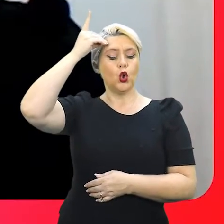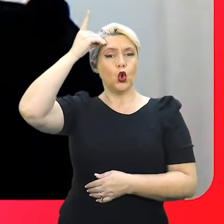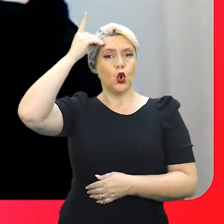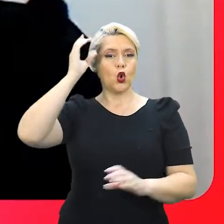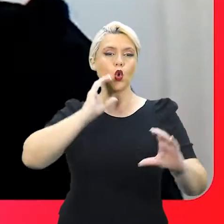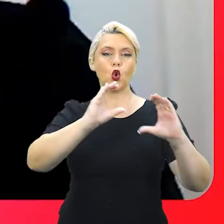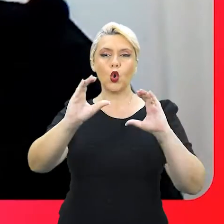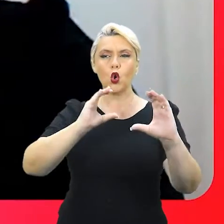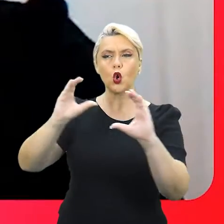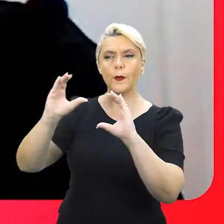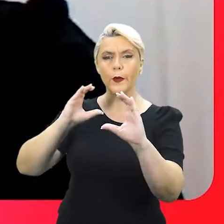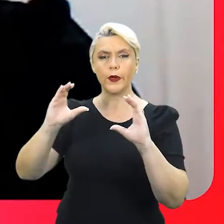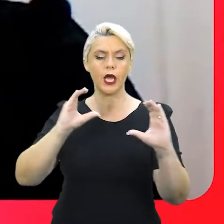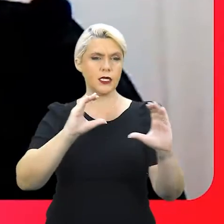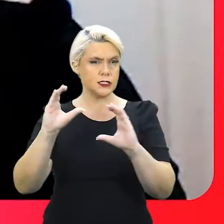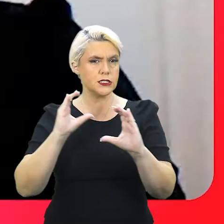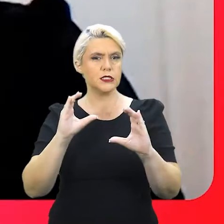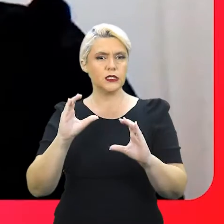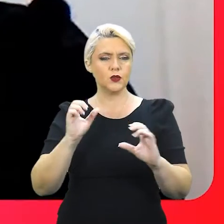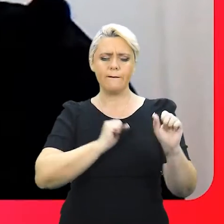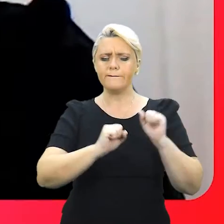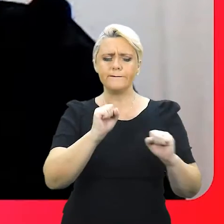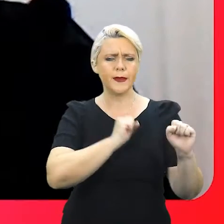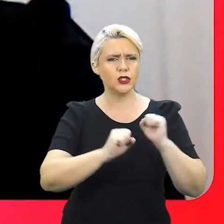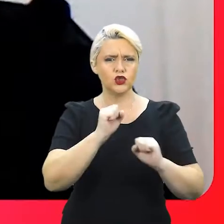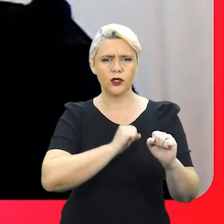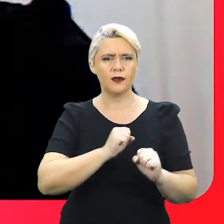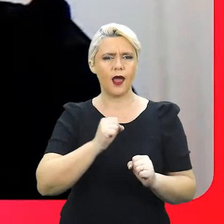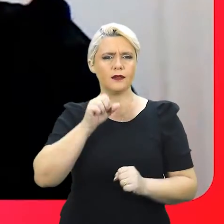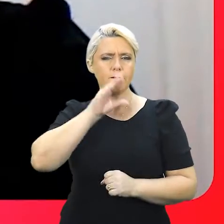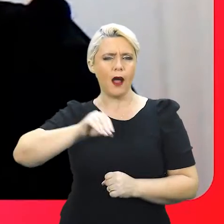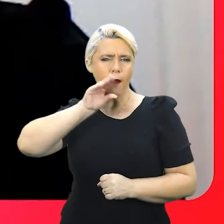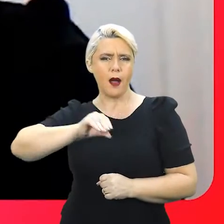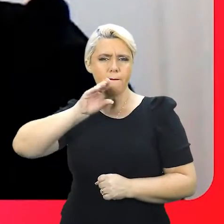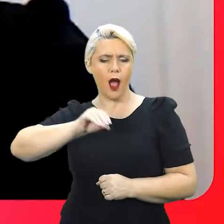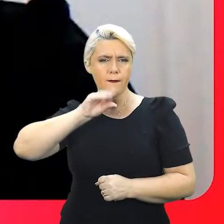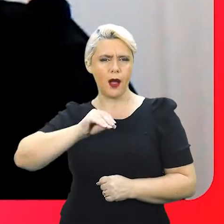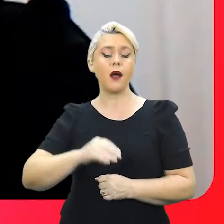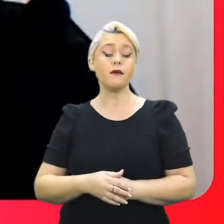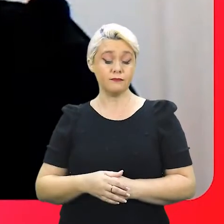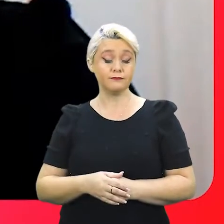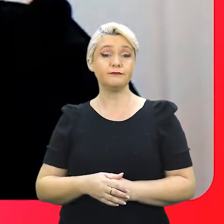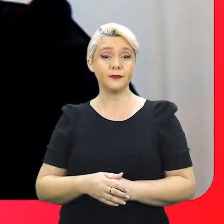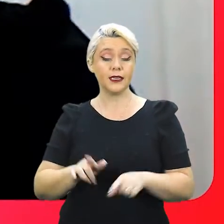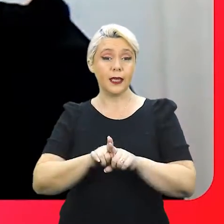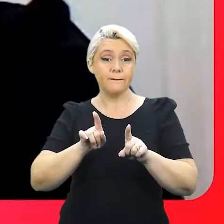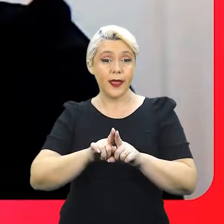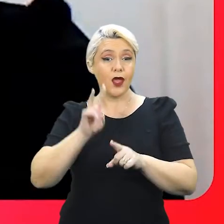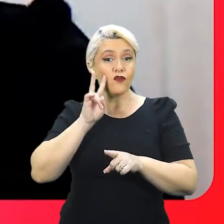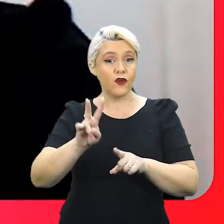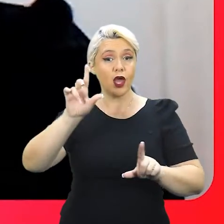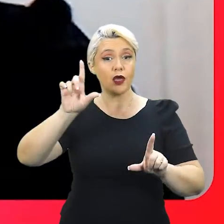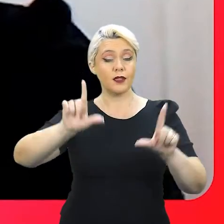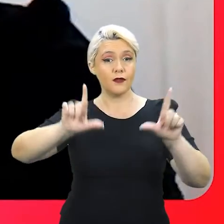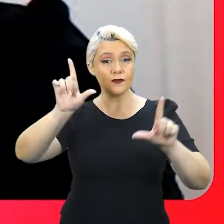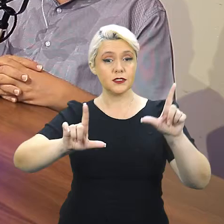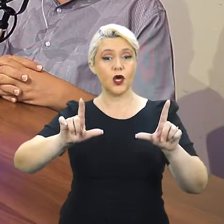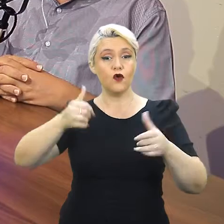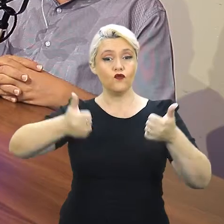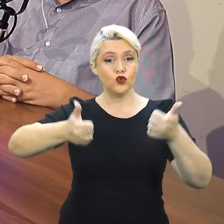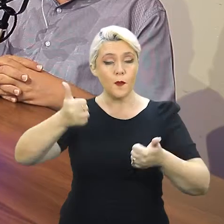da comunicação, a paixão por falar, por ver futebol, irradiar